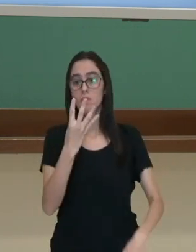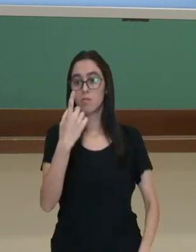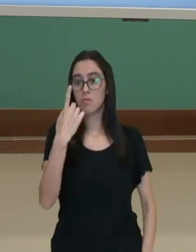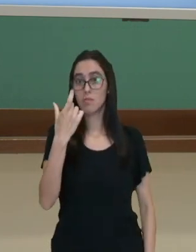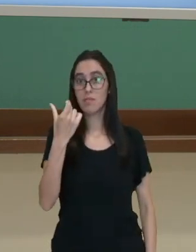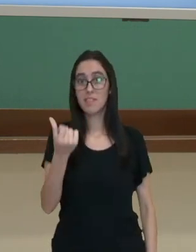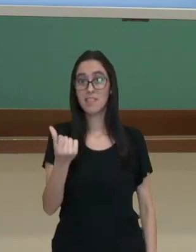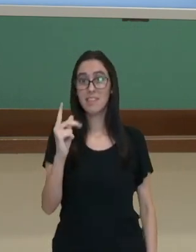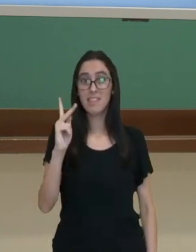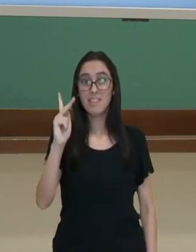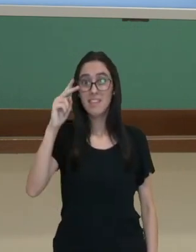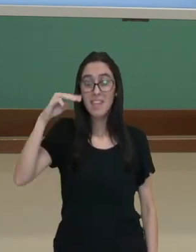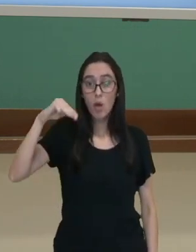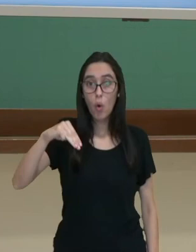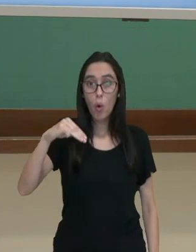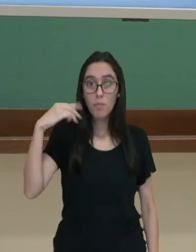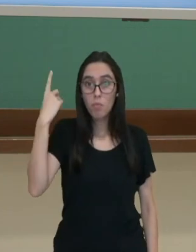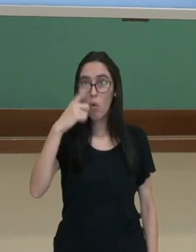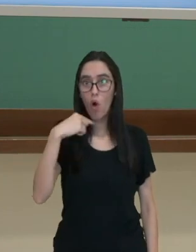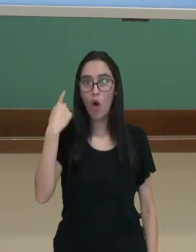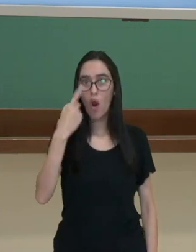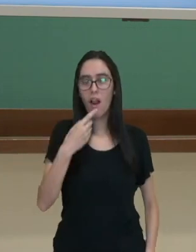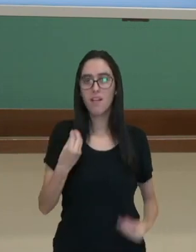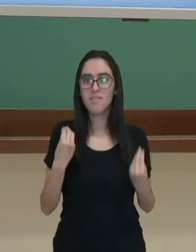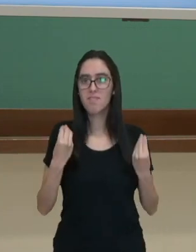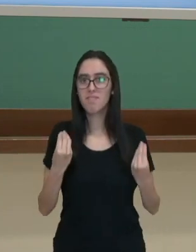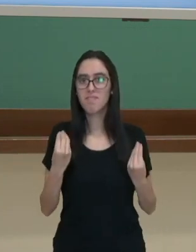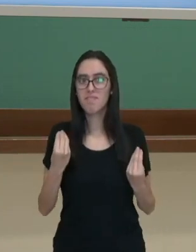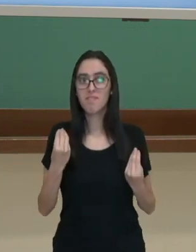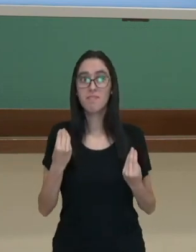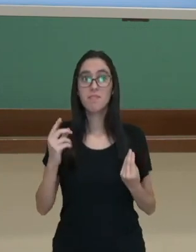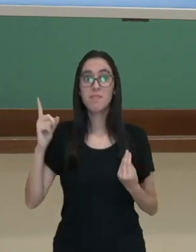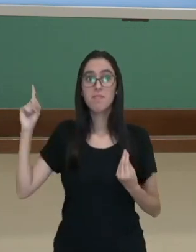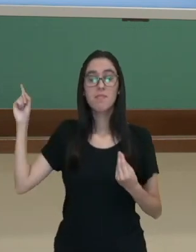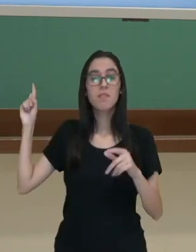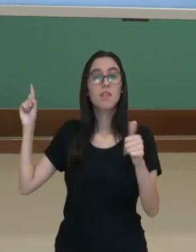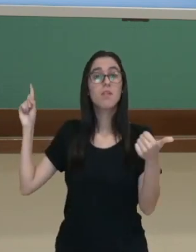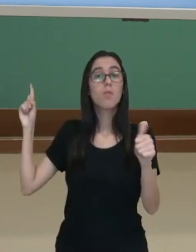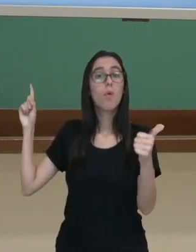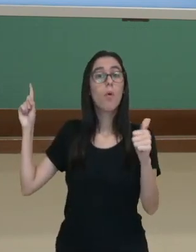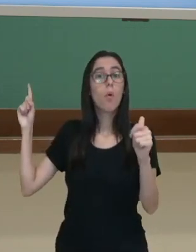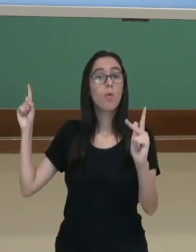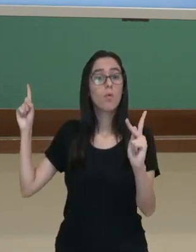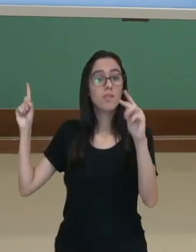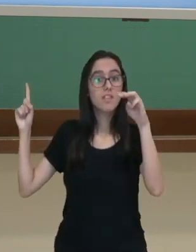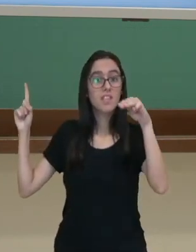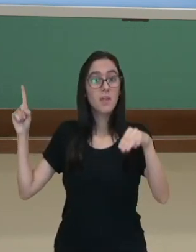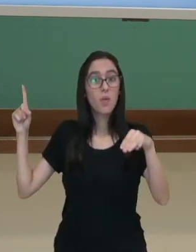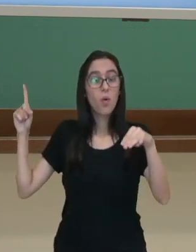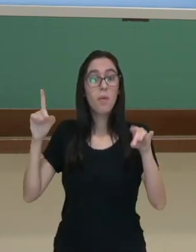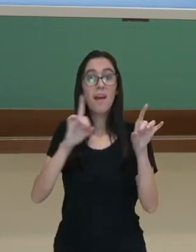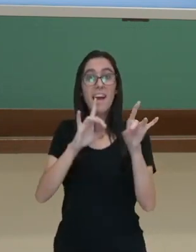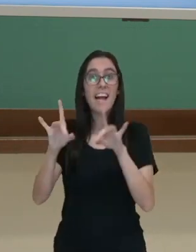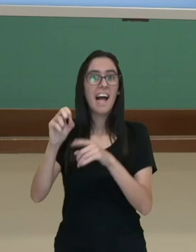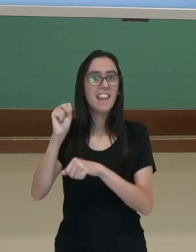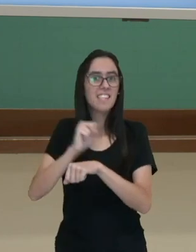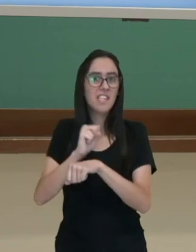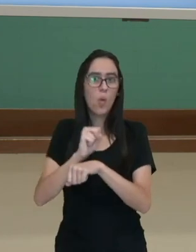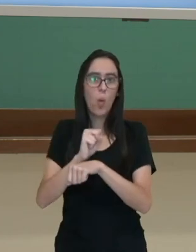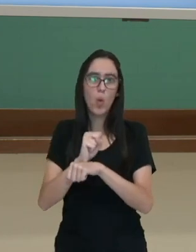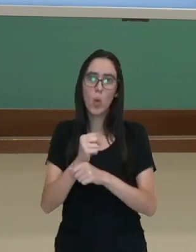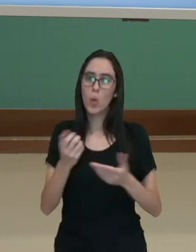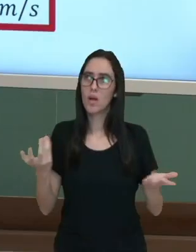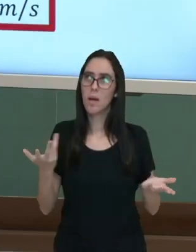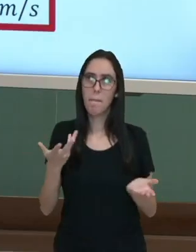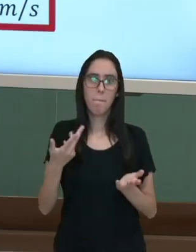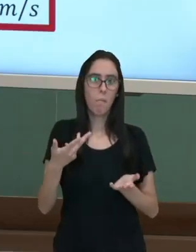416 quilômetros por hora. Aqui nós estamos falando em 11 por segundo. É muita coisa. Por